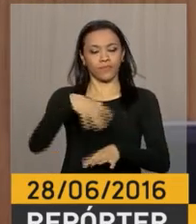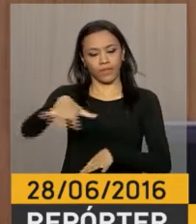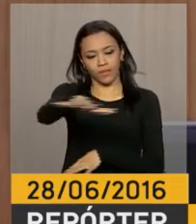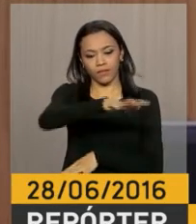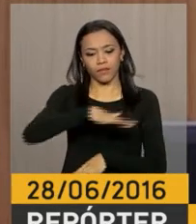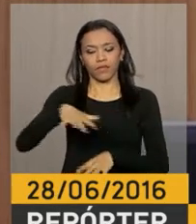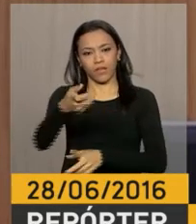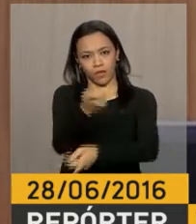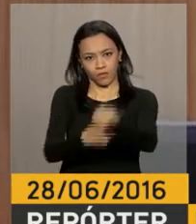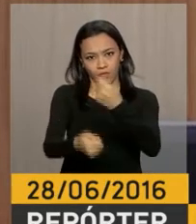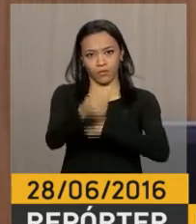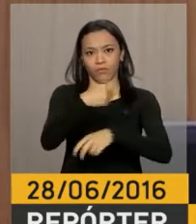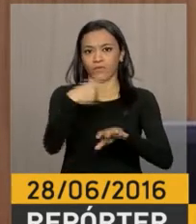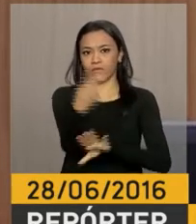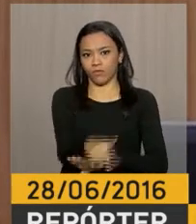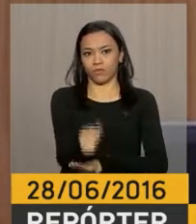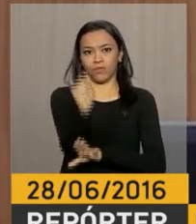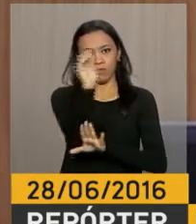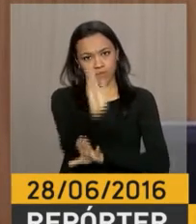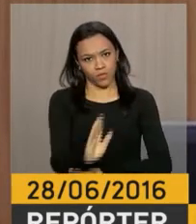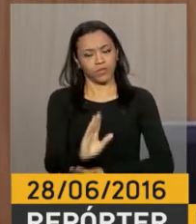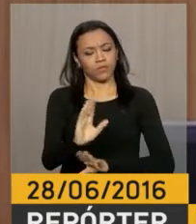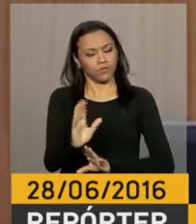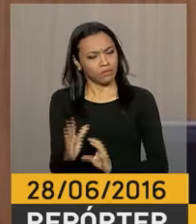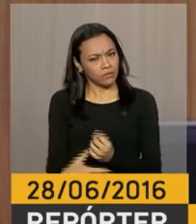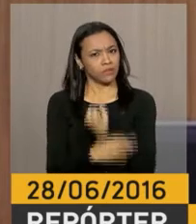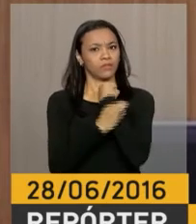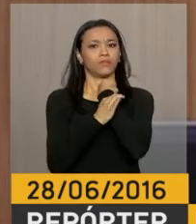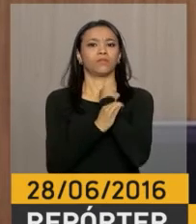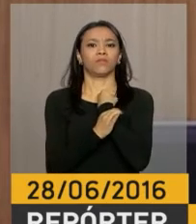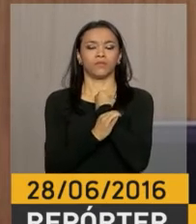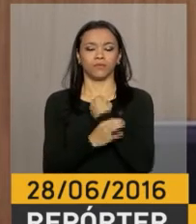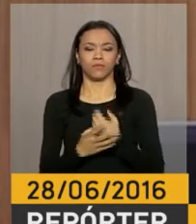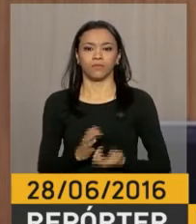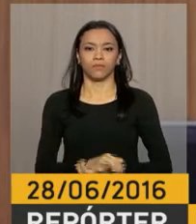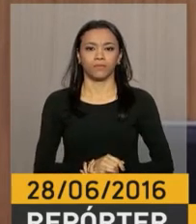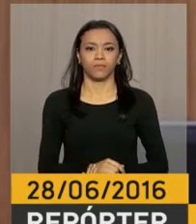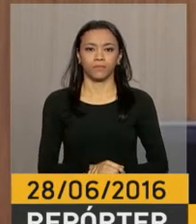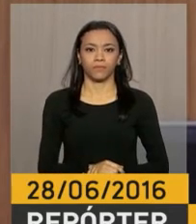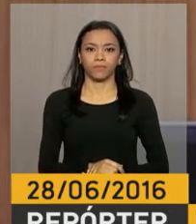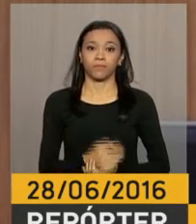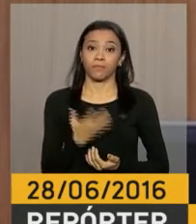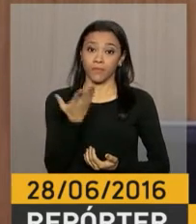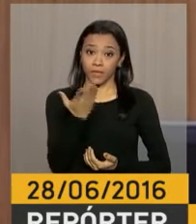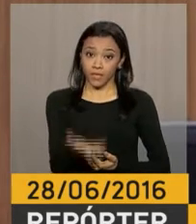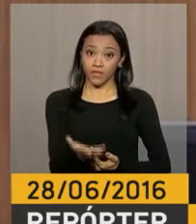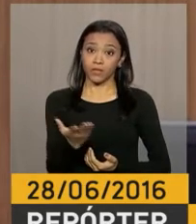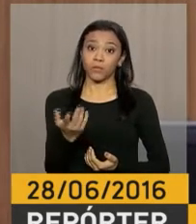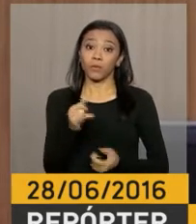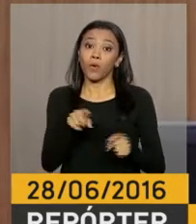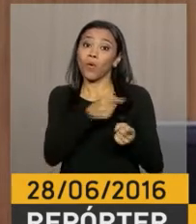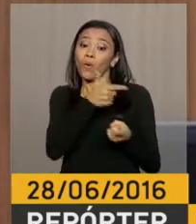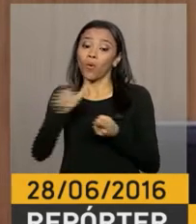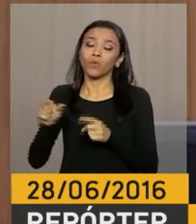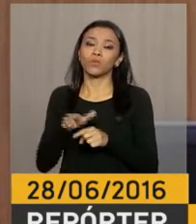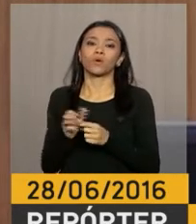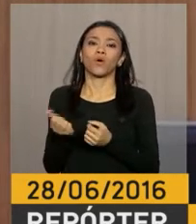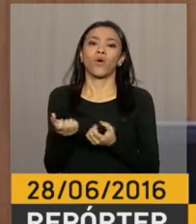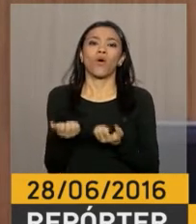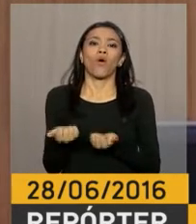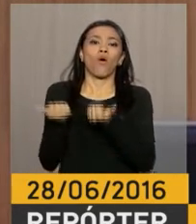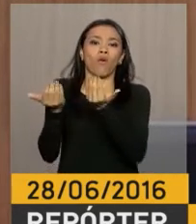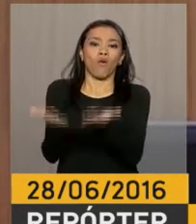em bases mais consistentes à frente. Do ponto de vista da oferta, uma